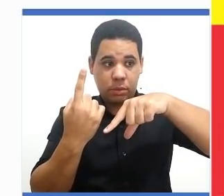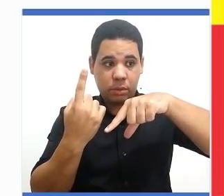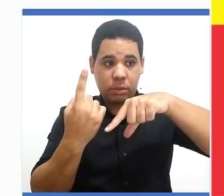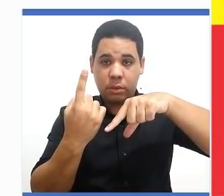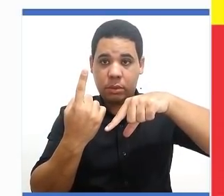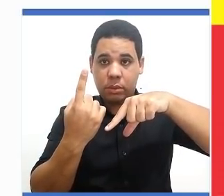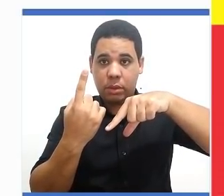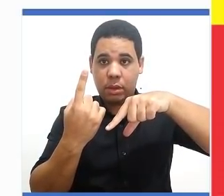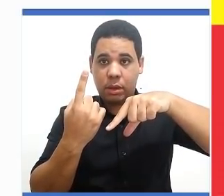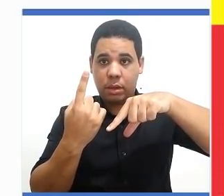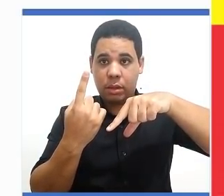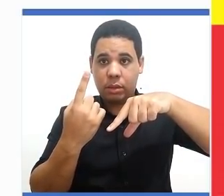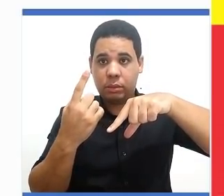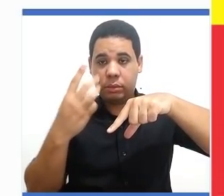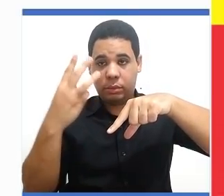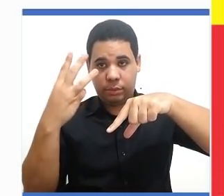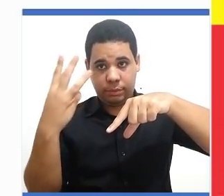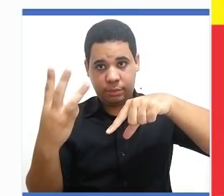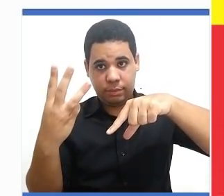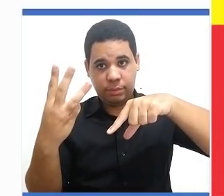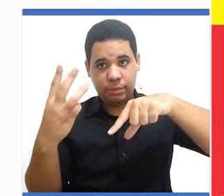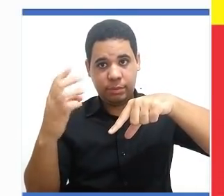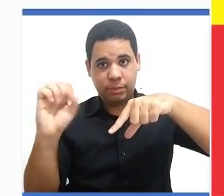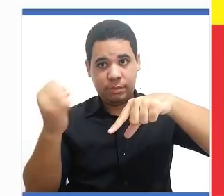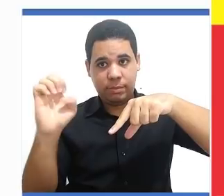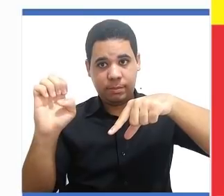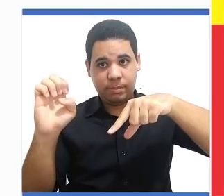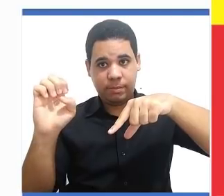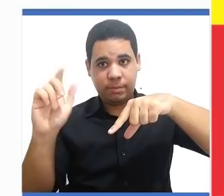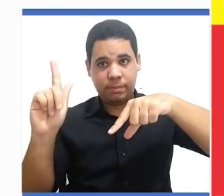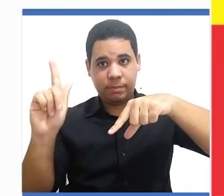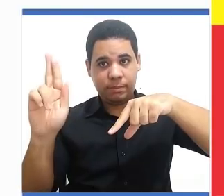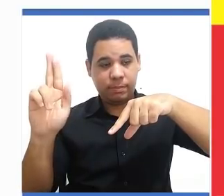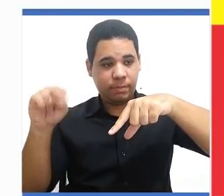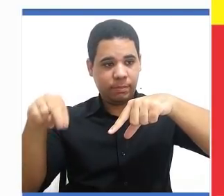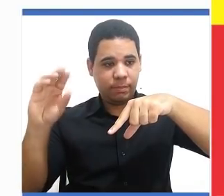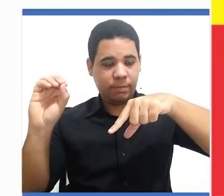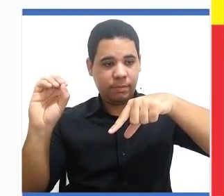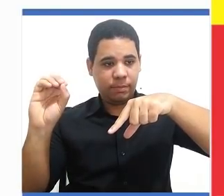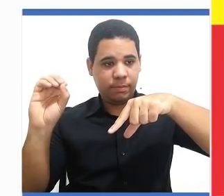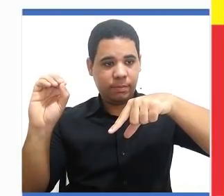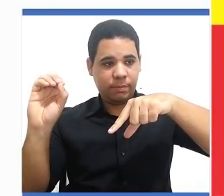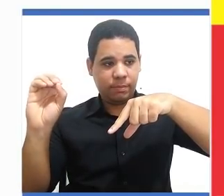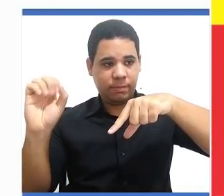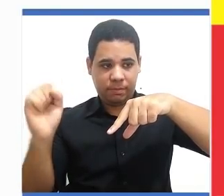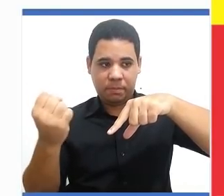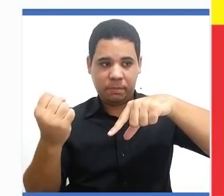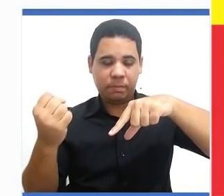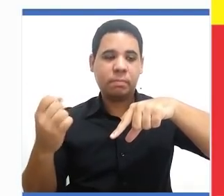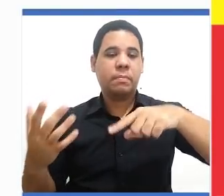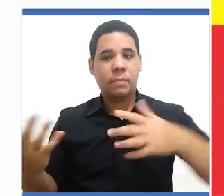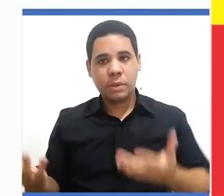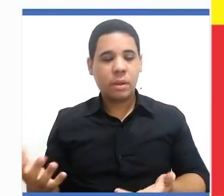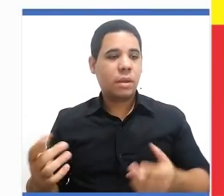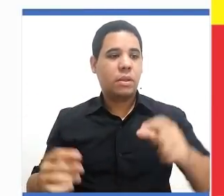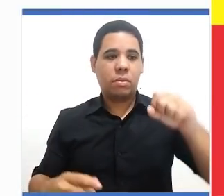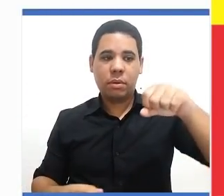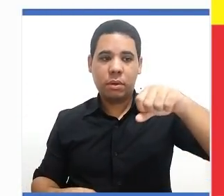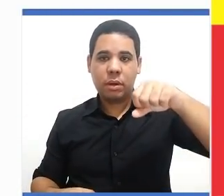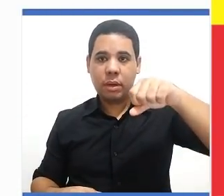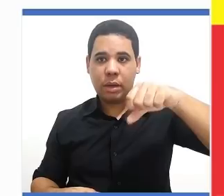da questão. Veja o seguinte, que uma gota, ela pinga assim a cada 3 segundos. 3 segundos tem